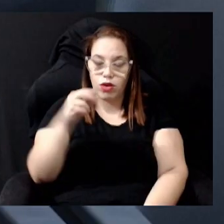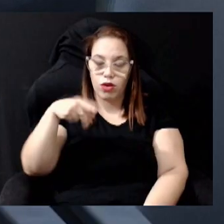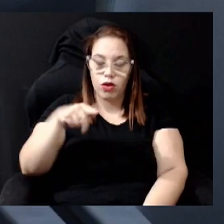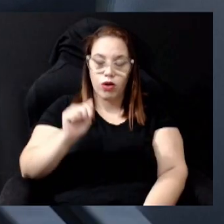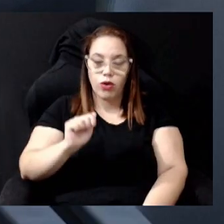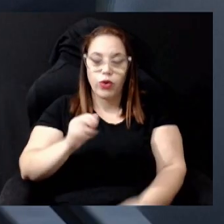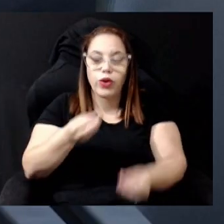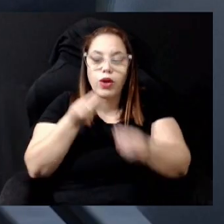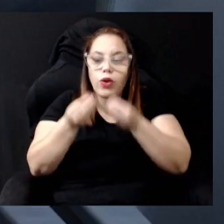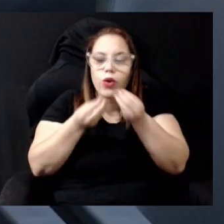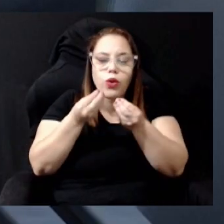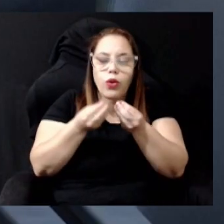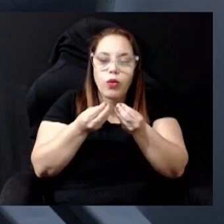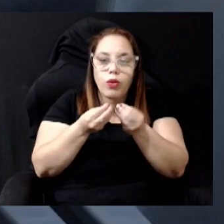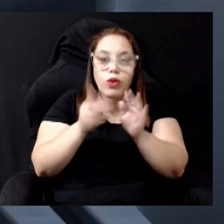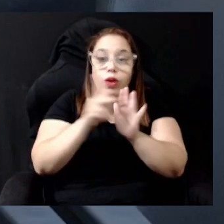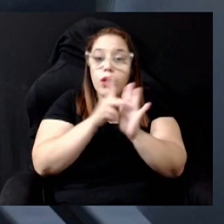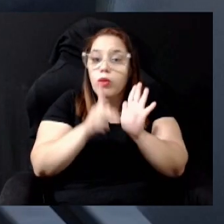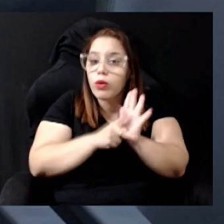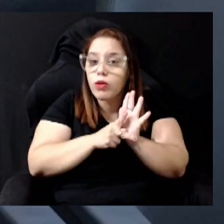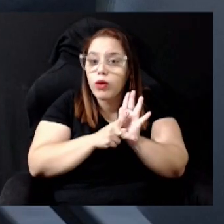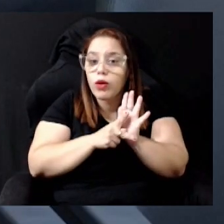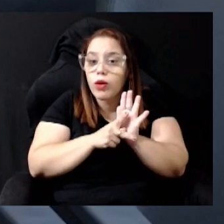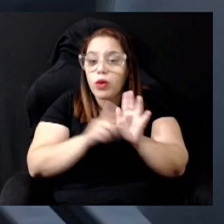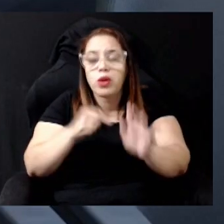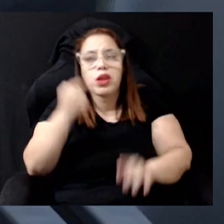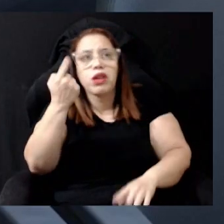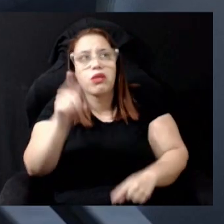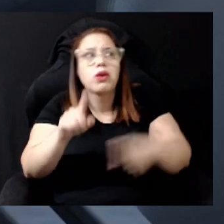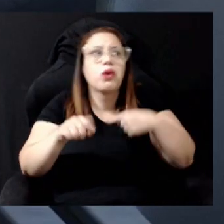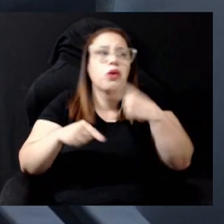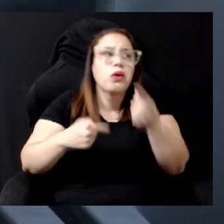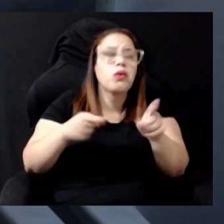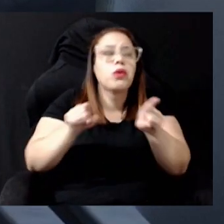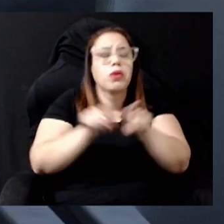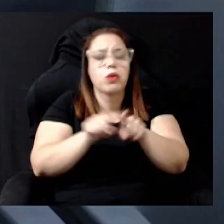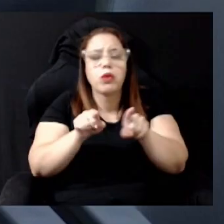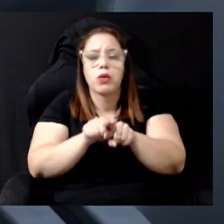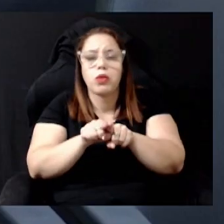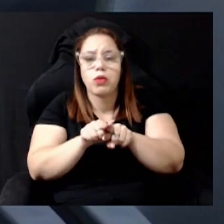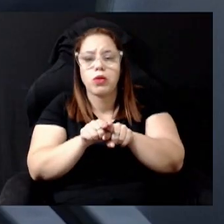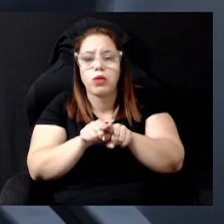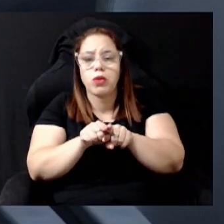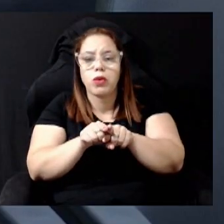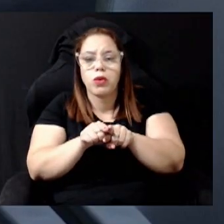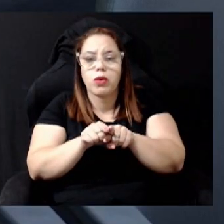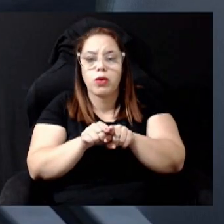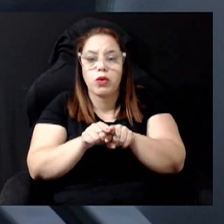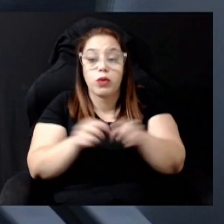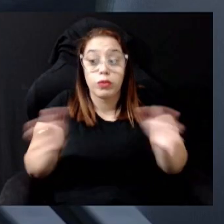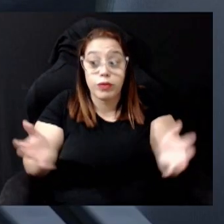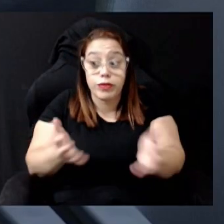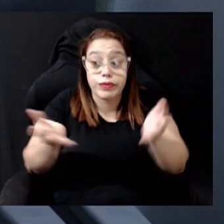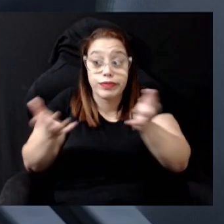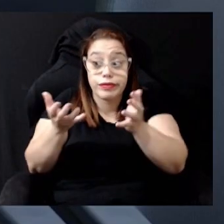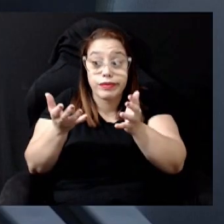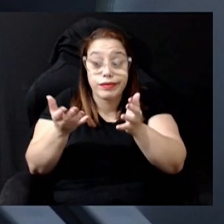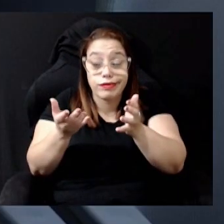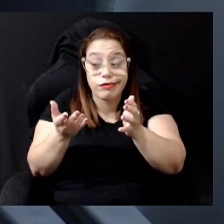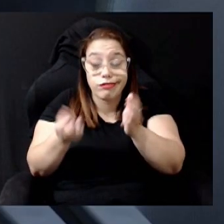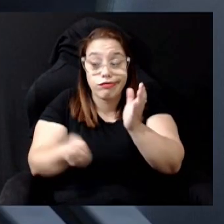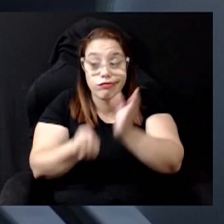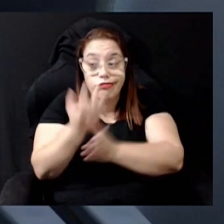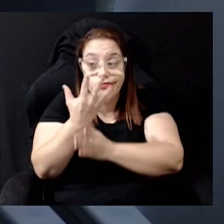feitos esses projetos e se teve outros também, né? Como é que foi o start para iniciar a